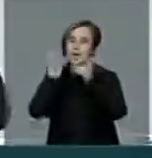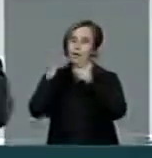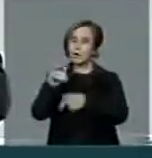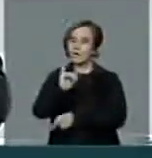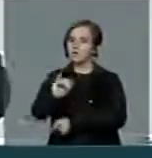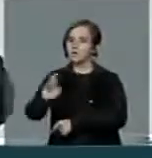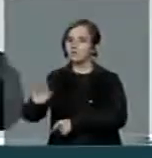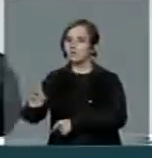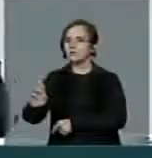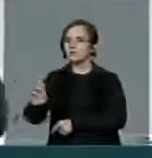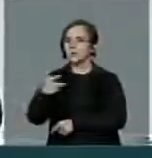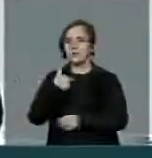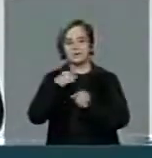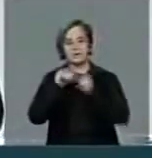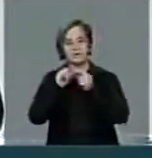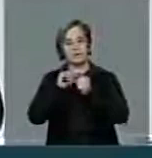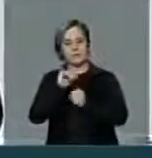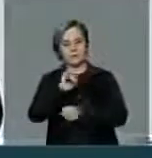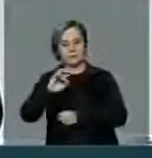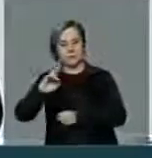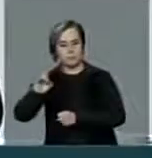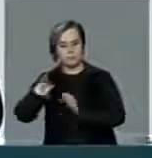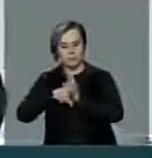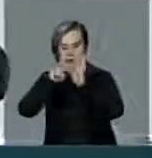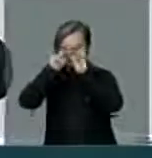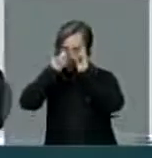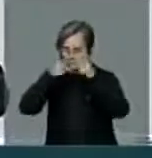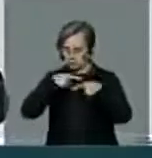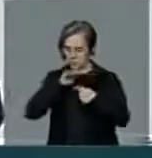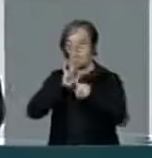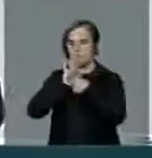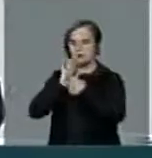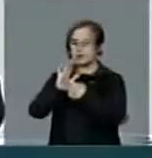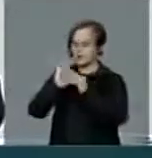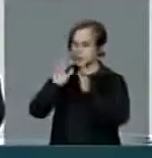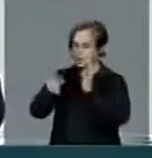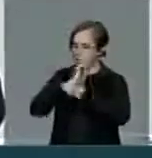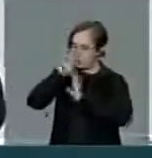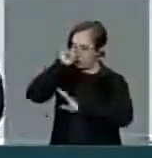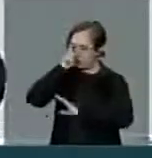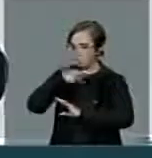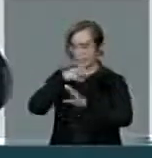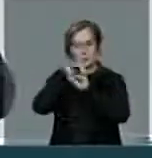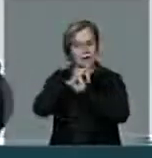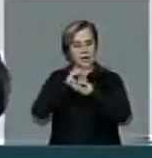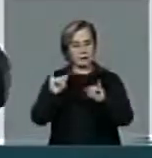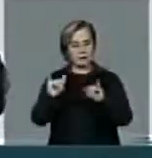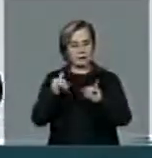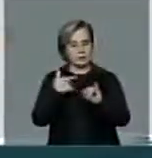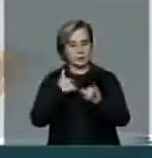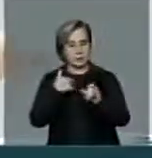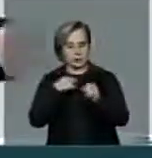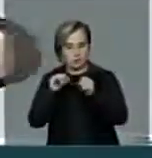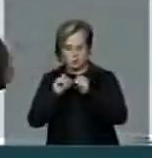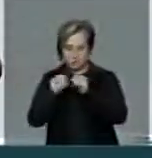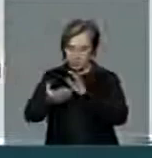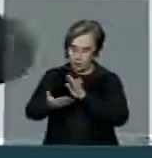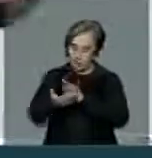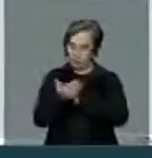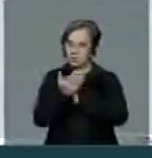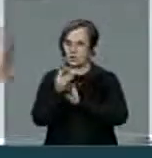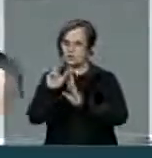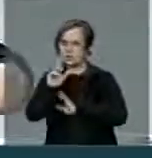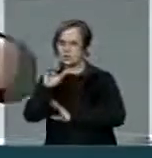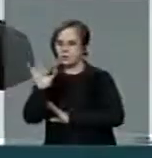renda. Eu faço meu imposto de renda, ele é autodeclaratório. Ele é autodeclaratório. Eu encaminho, a Receita